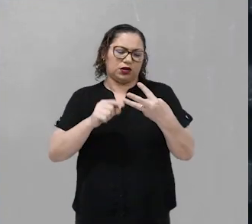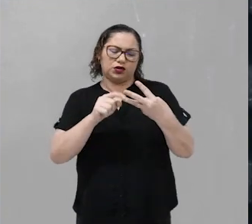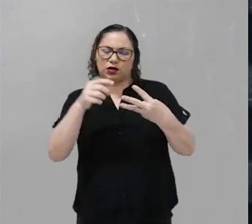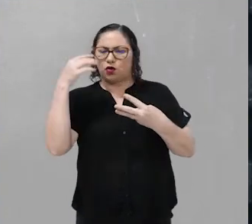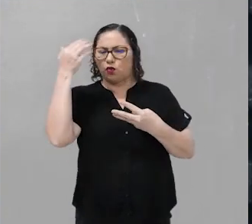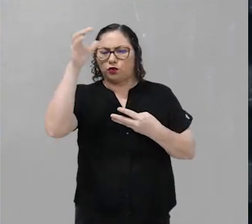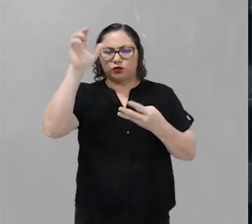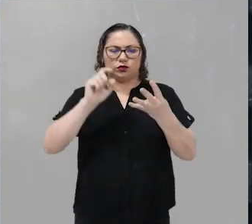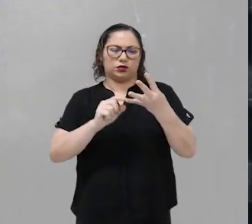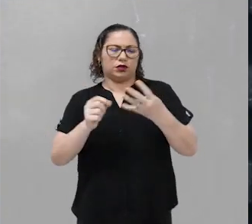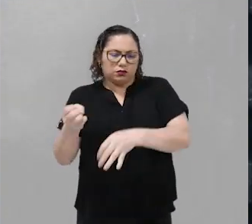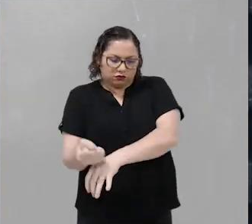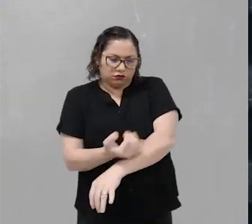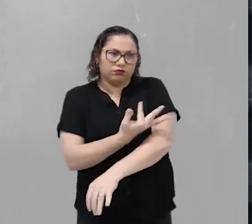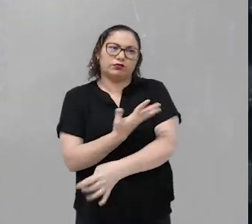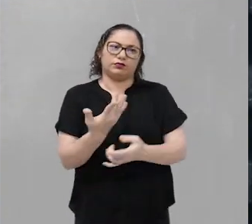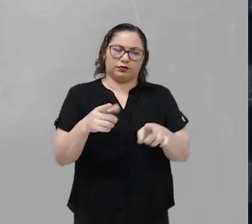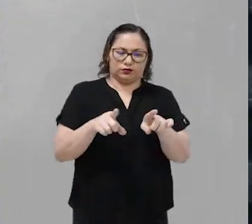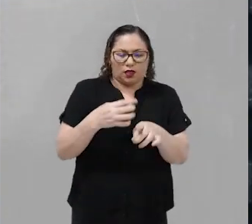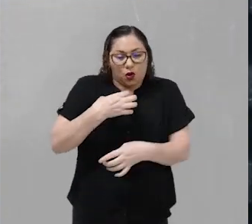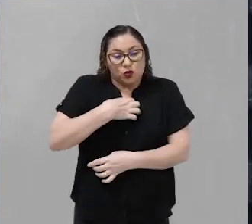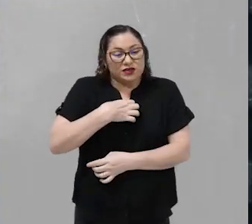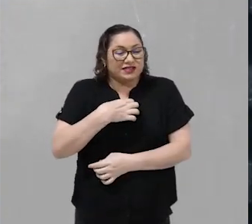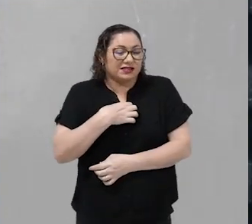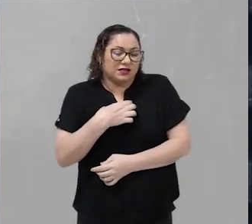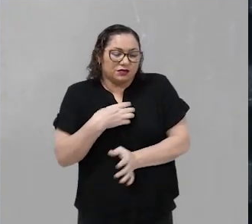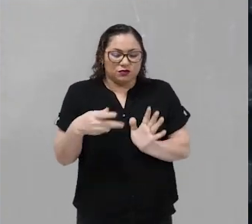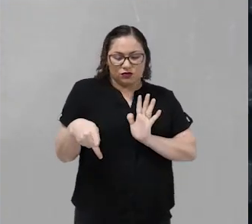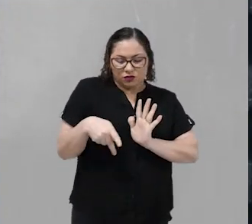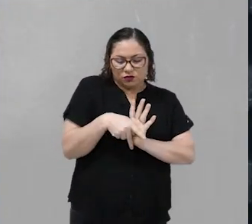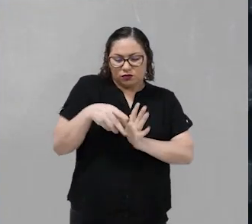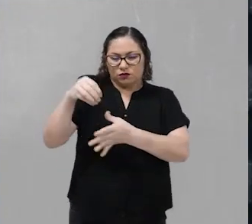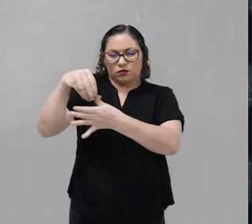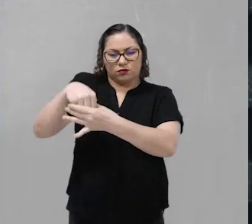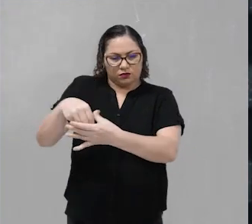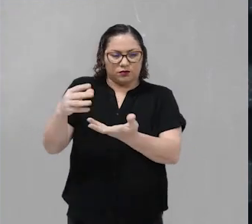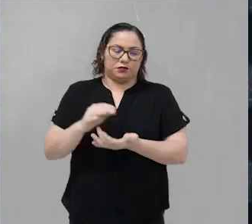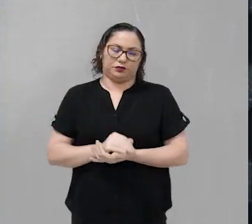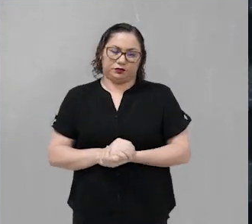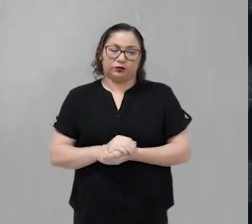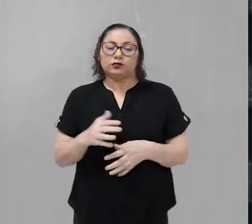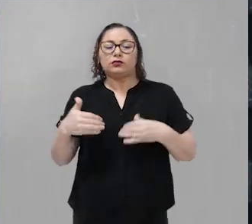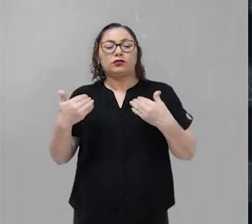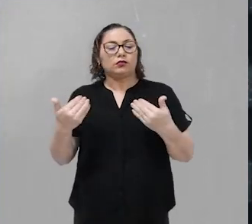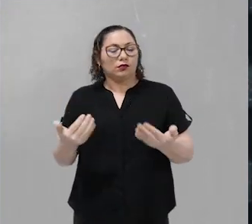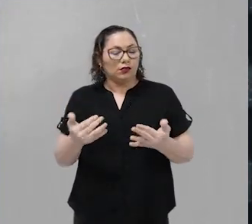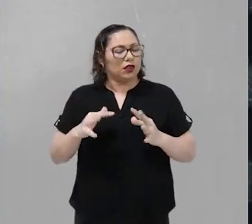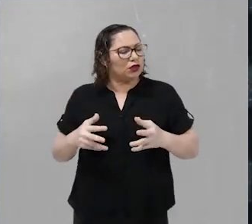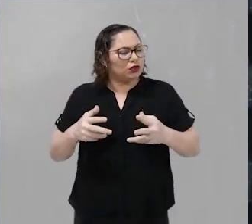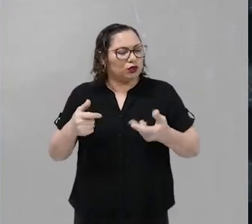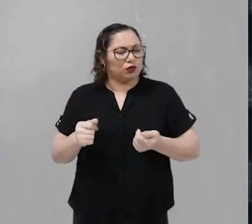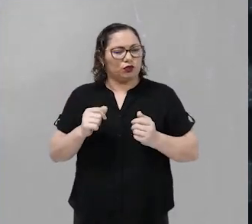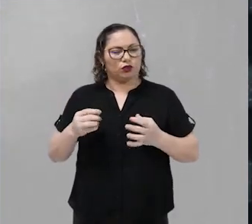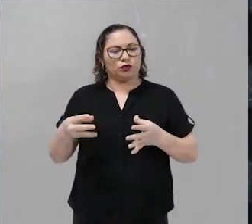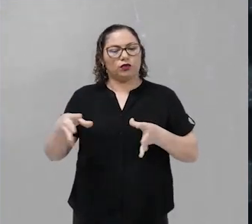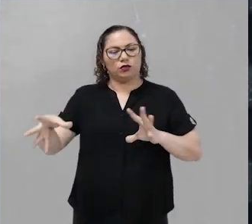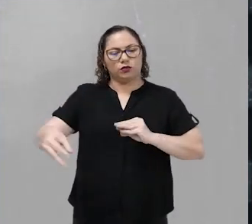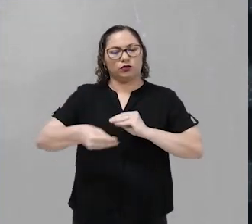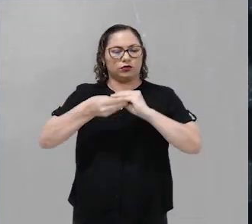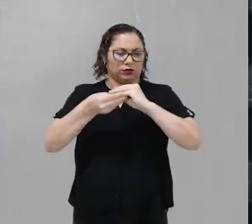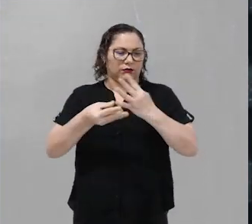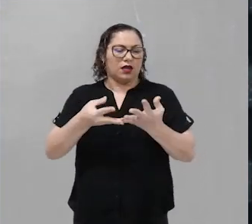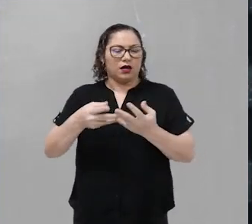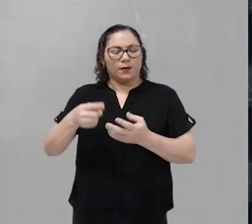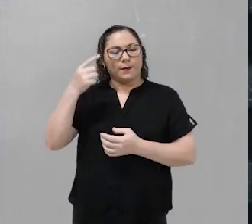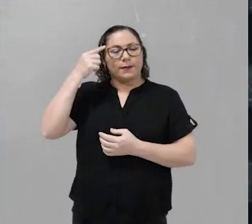a questão afetiva, o sentimento de pertencimento, ok? Então tudo isso compõe essa ideia de